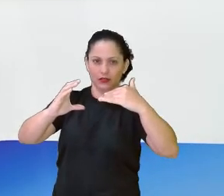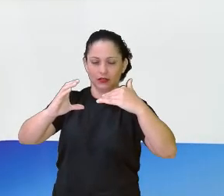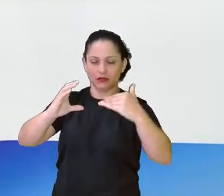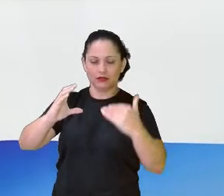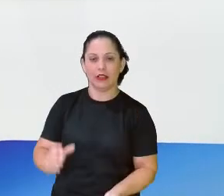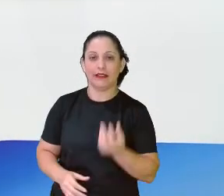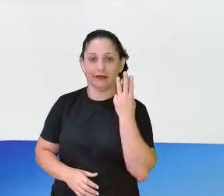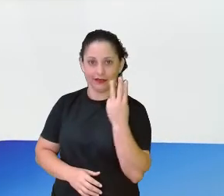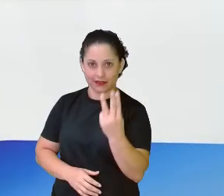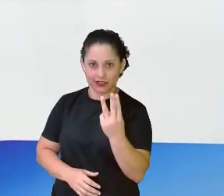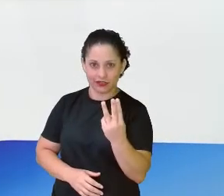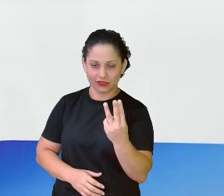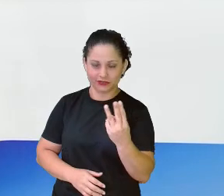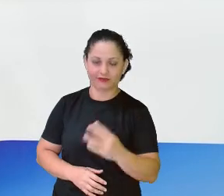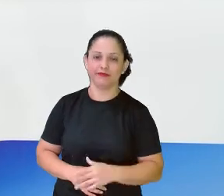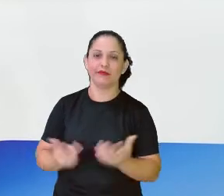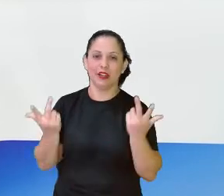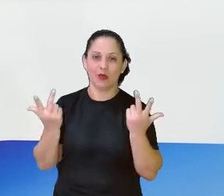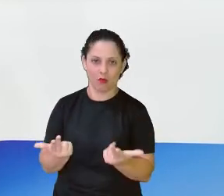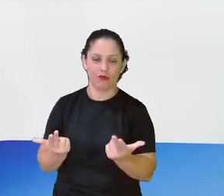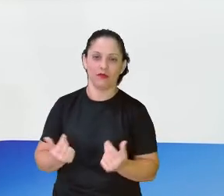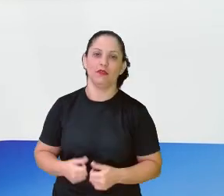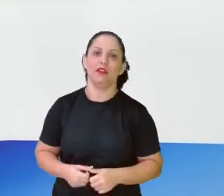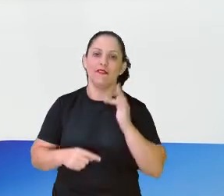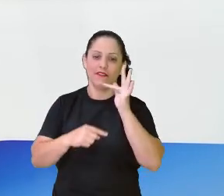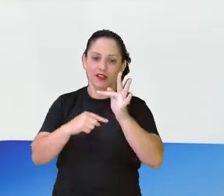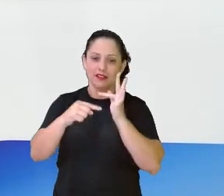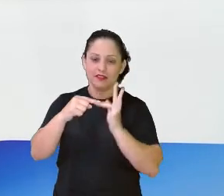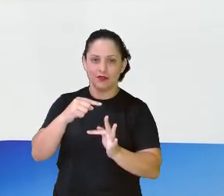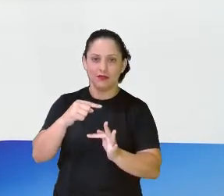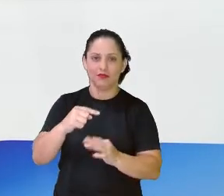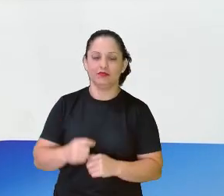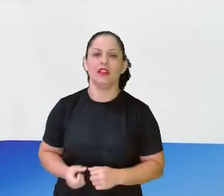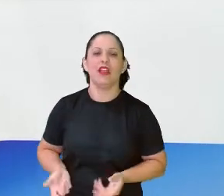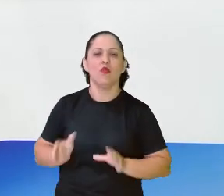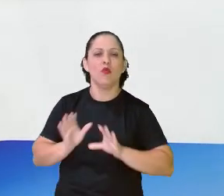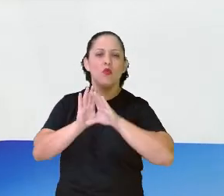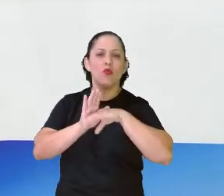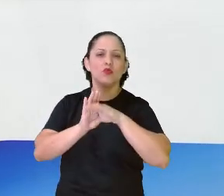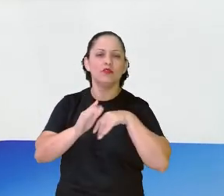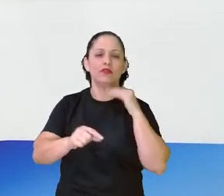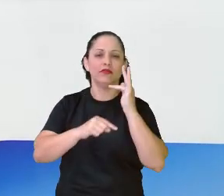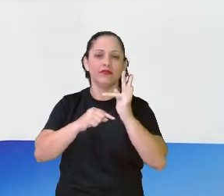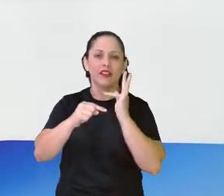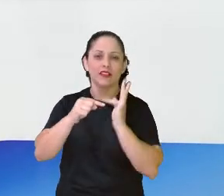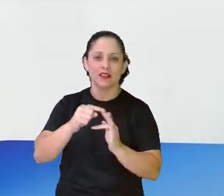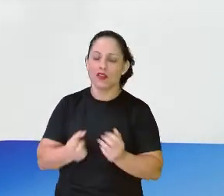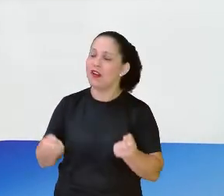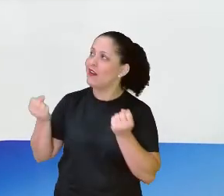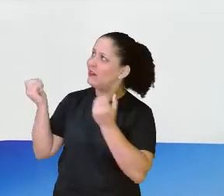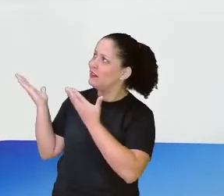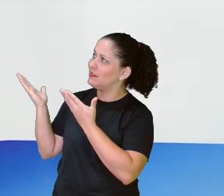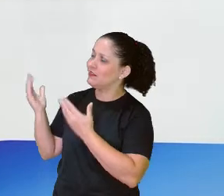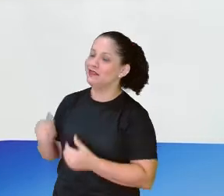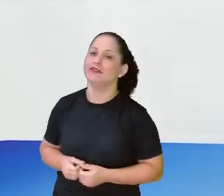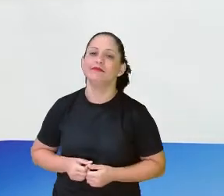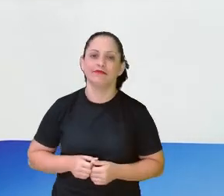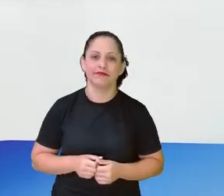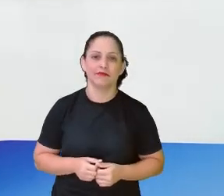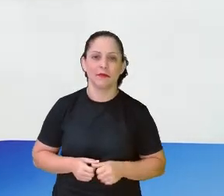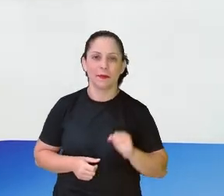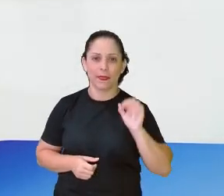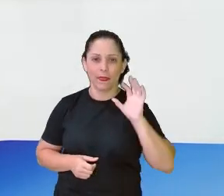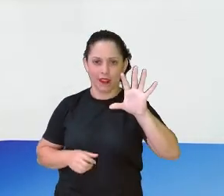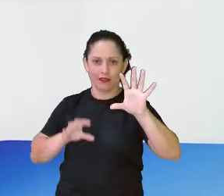partes iguais. Fração. Conceito básico de fração é esse: dividir o inteiro